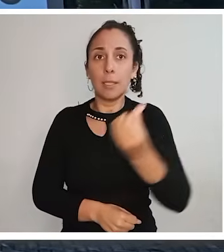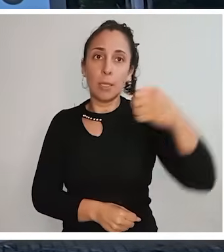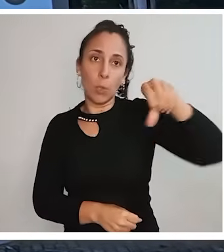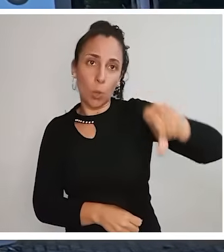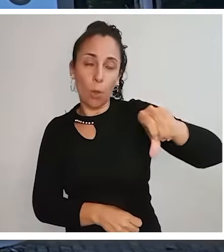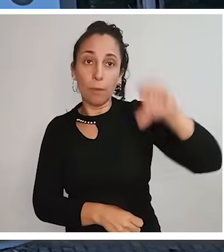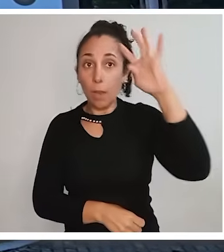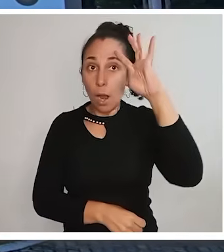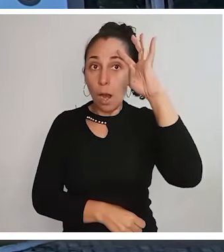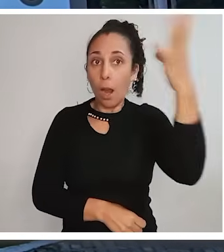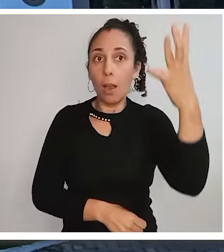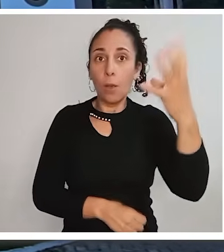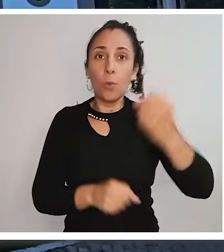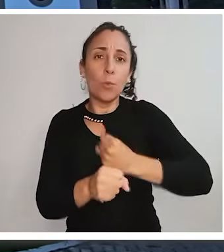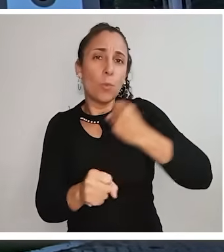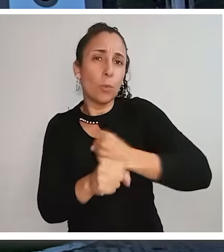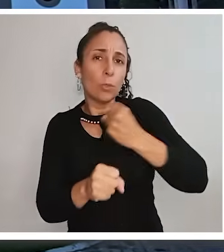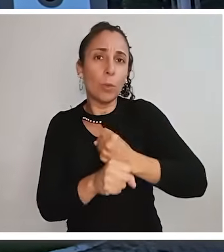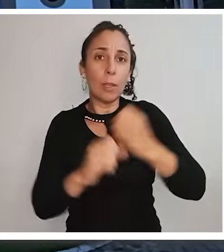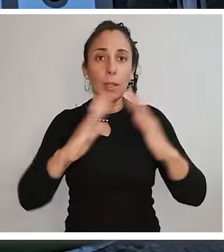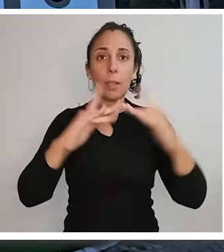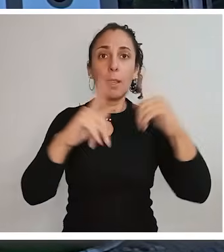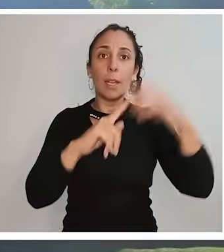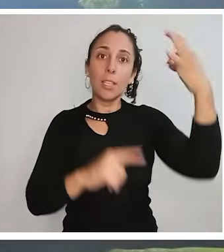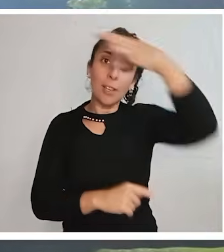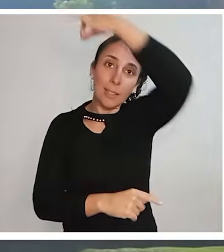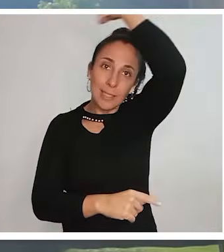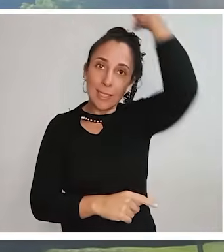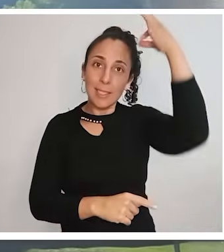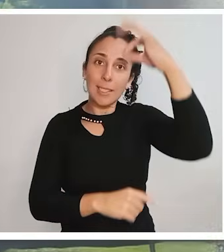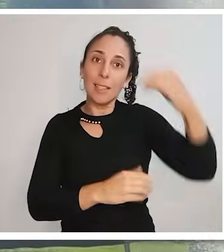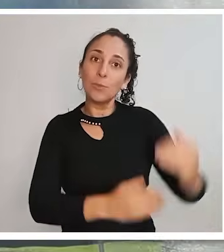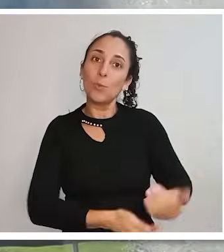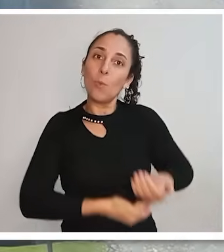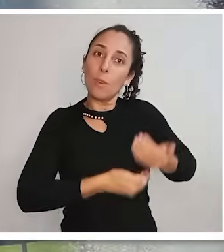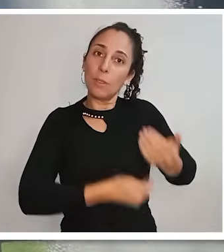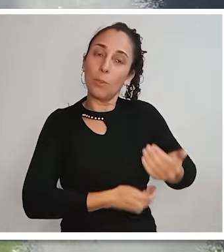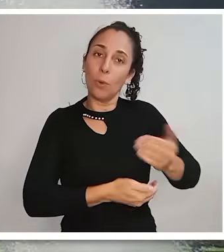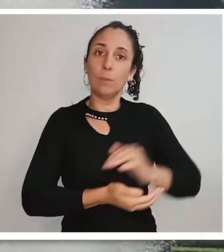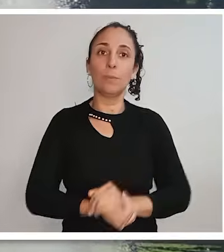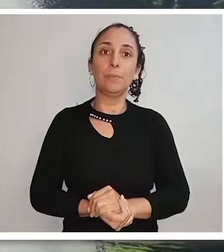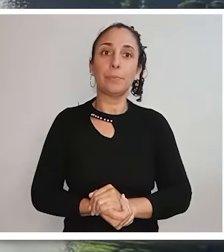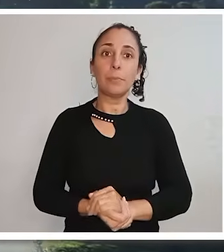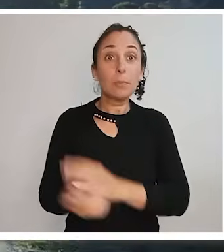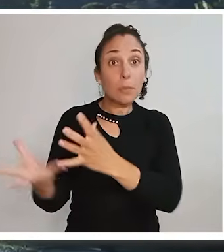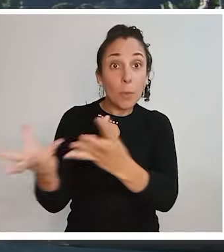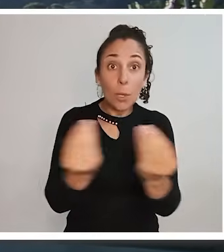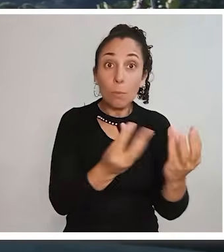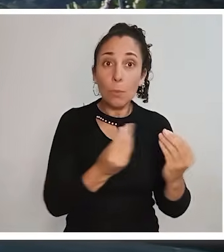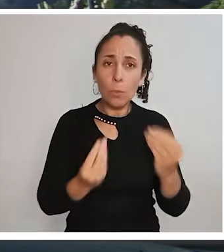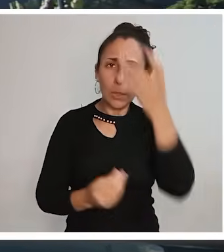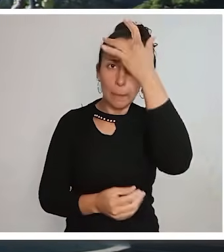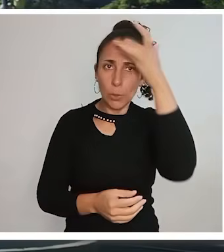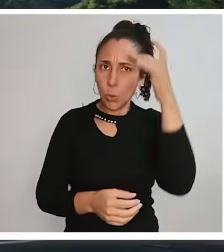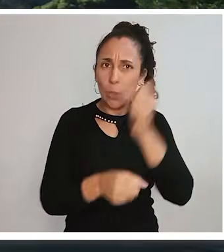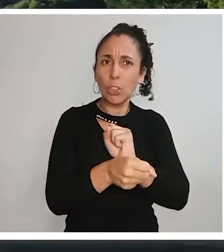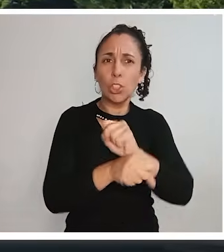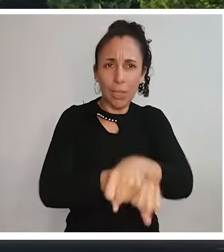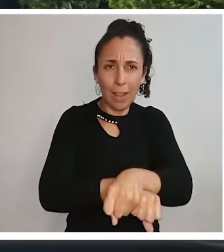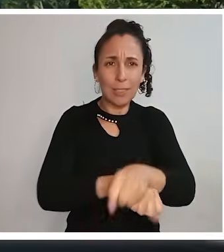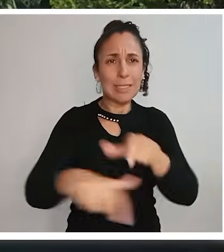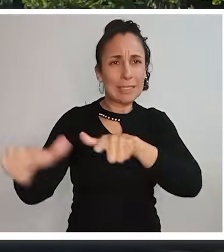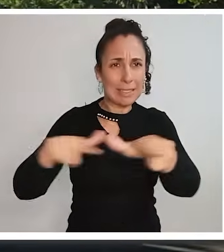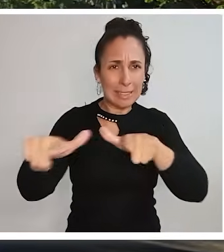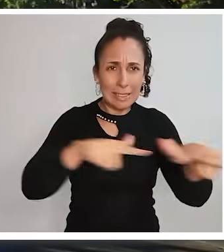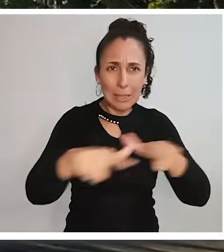seus 69 anos, resolveu construir aqui uma capela em devoção a Santo Antônio. Claro que para fazer